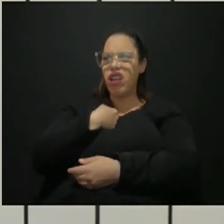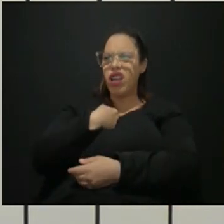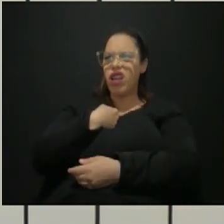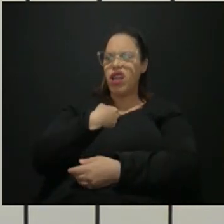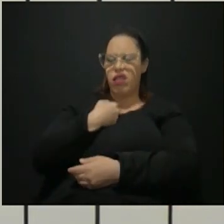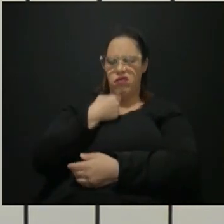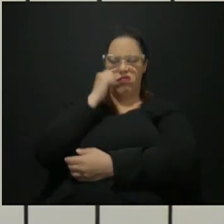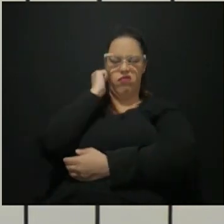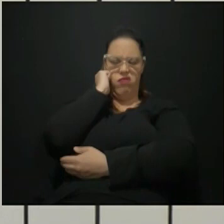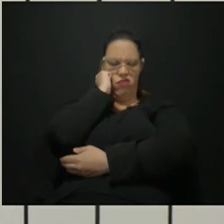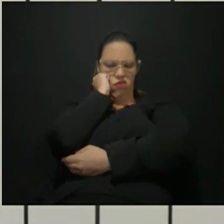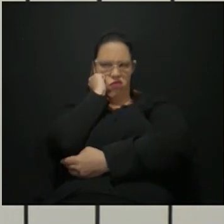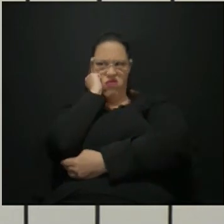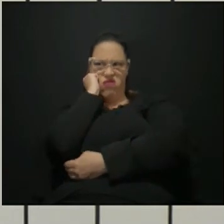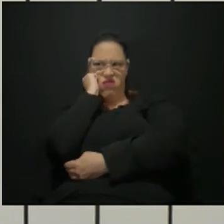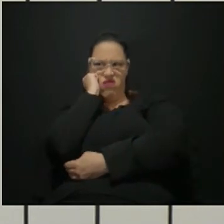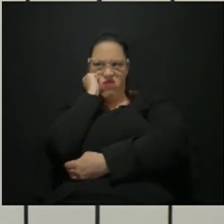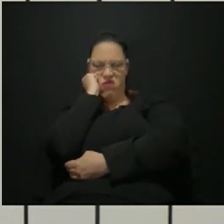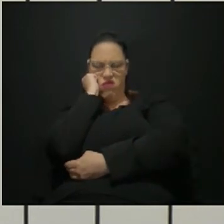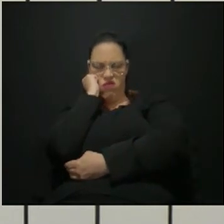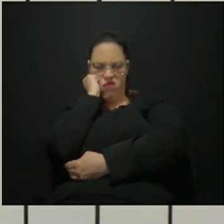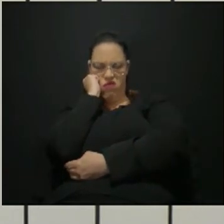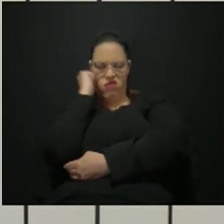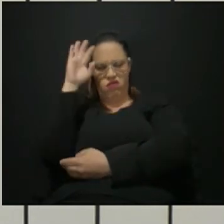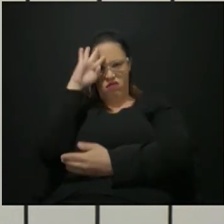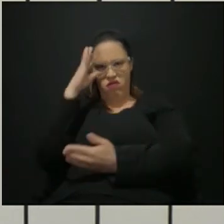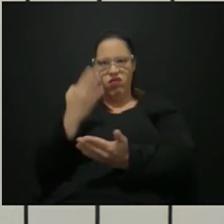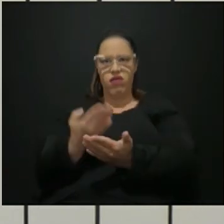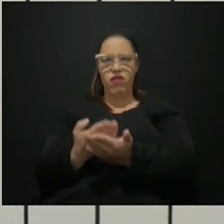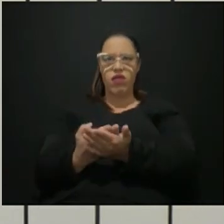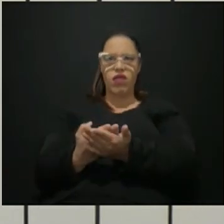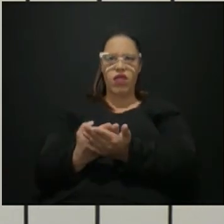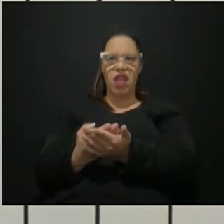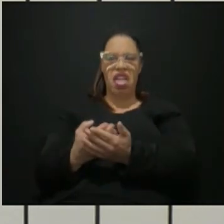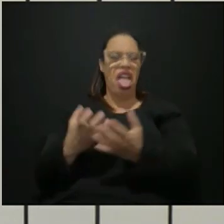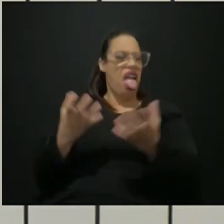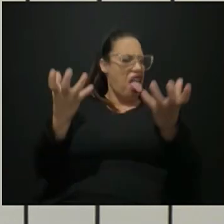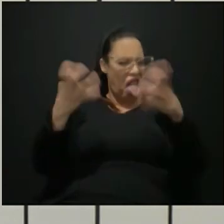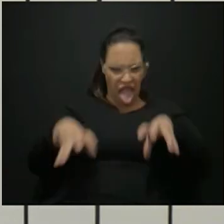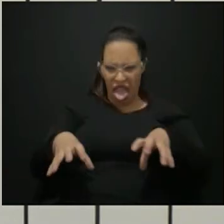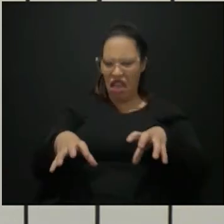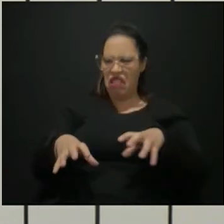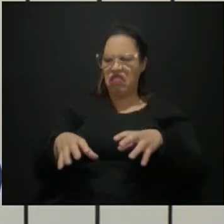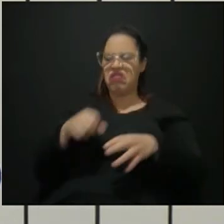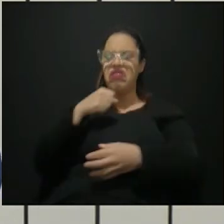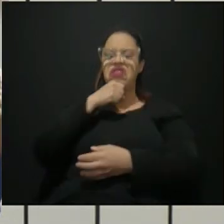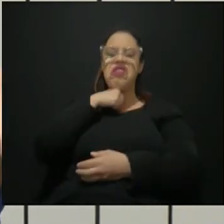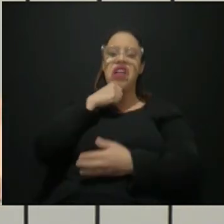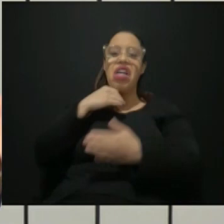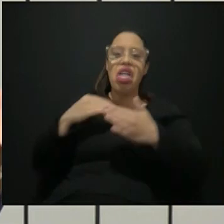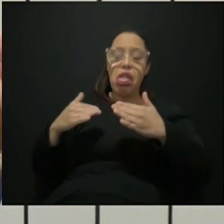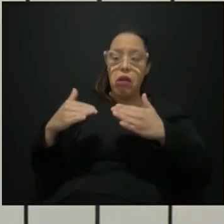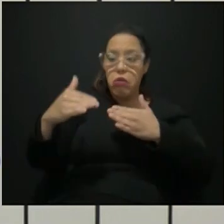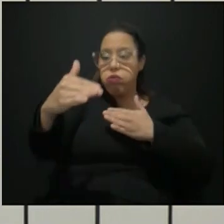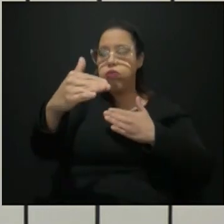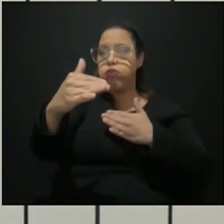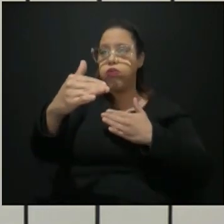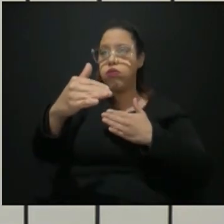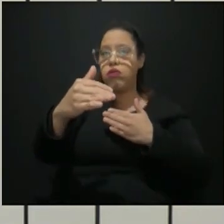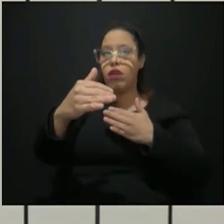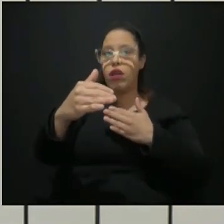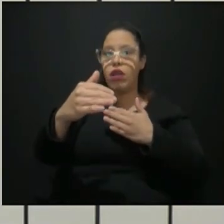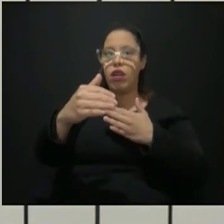acredita que esse não querer envelhecer leva as pessoas a excesso de